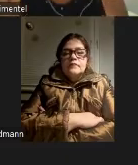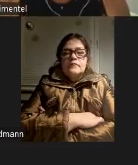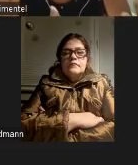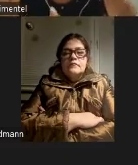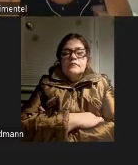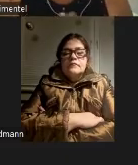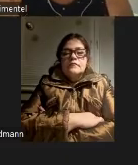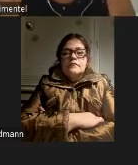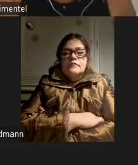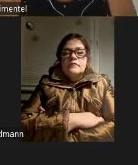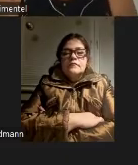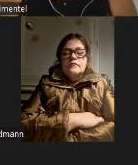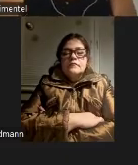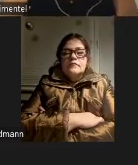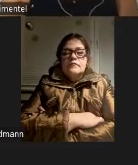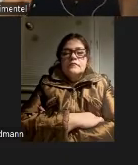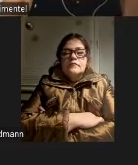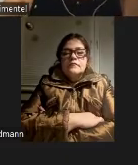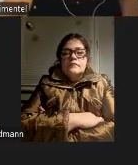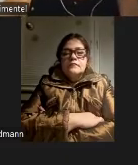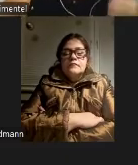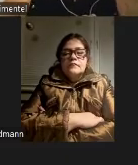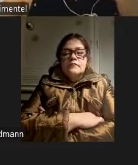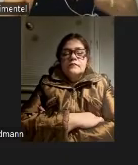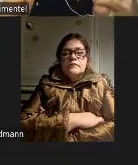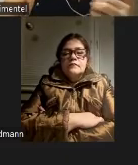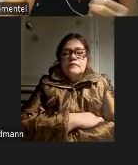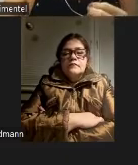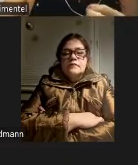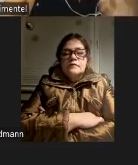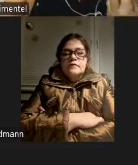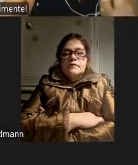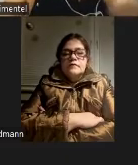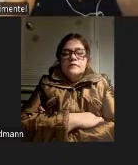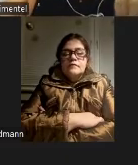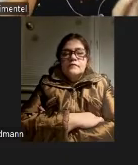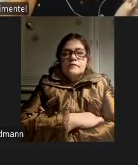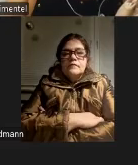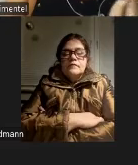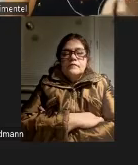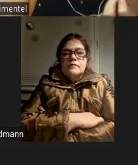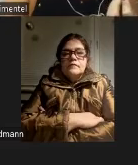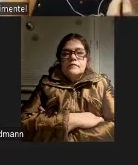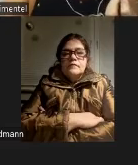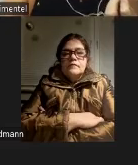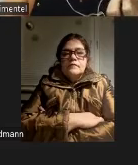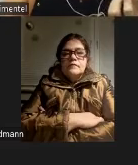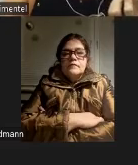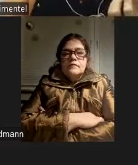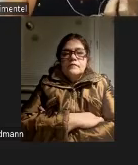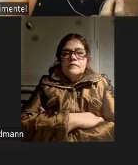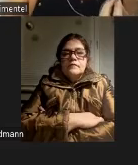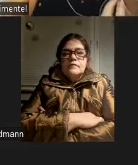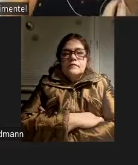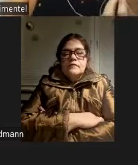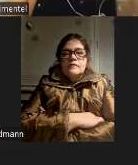do adulto, tá? E aí, quando a gente entende, né, essa fisiologia do tempo,